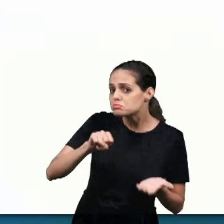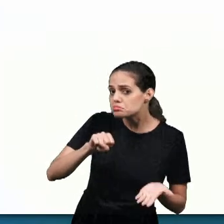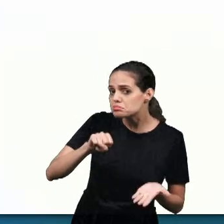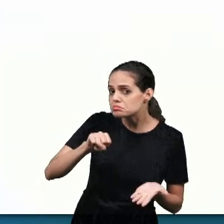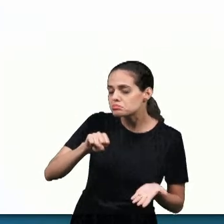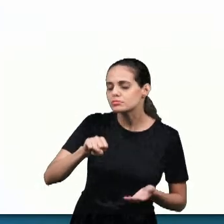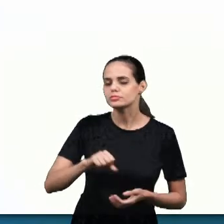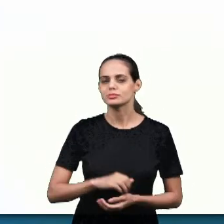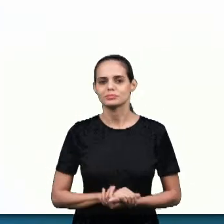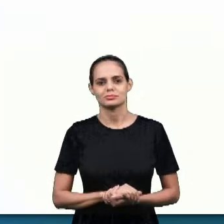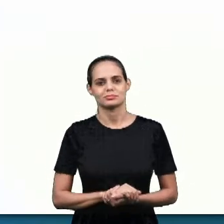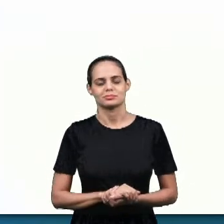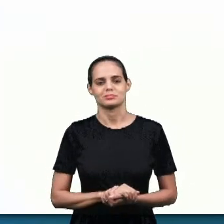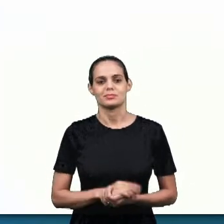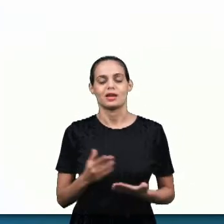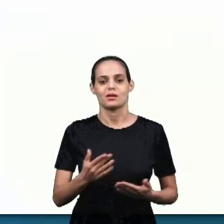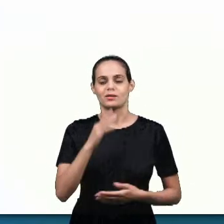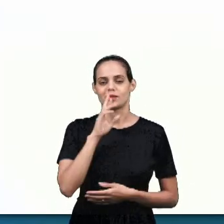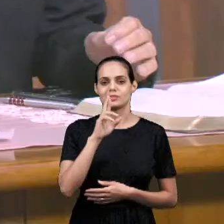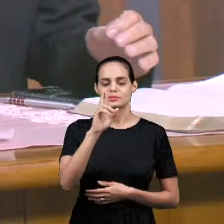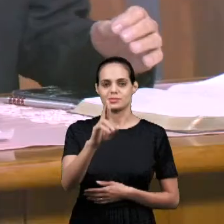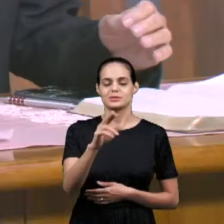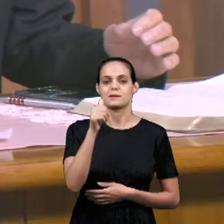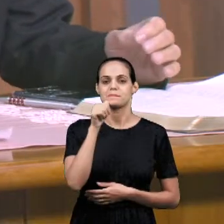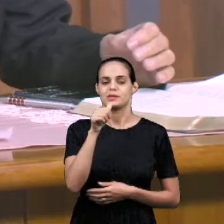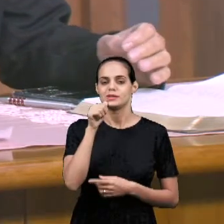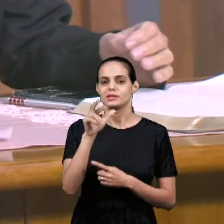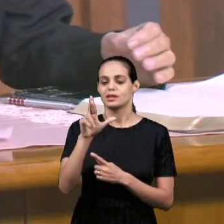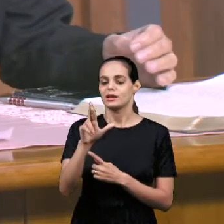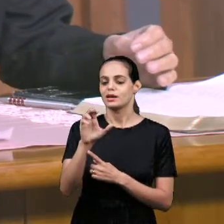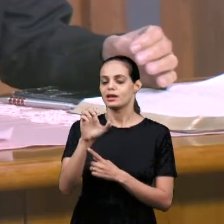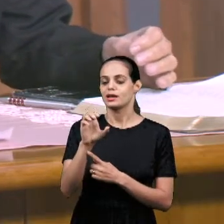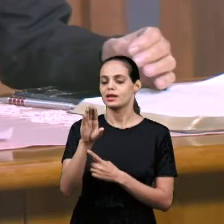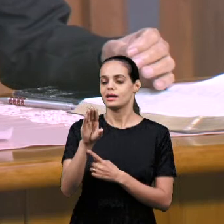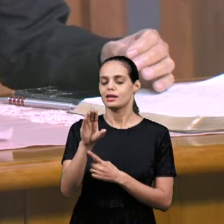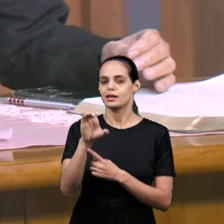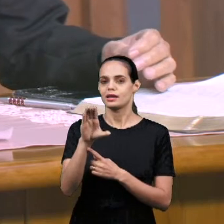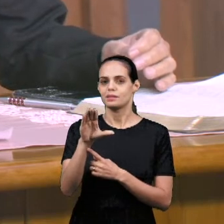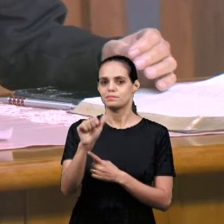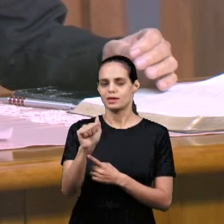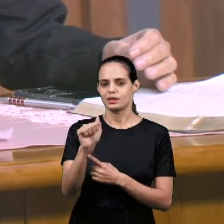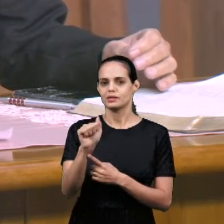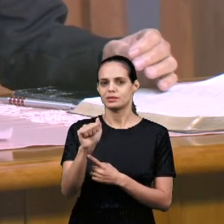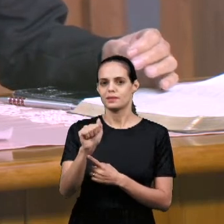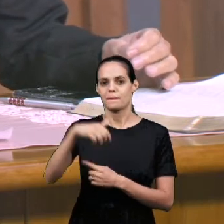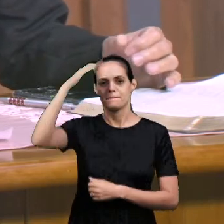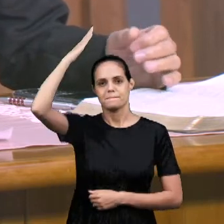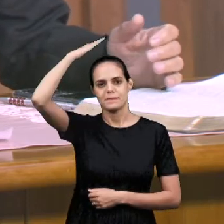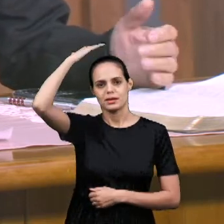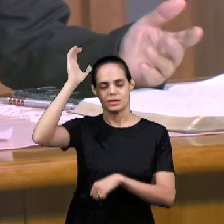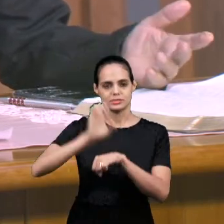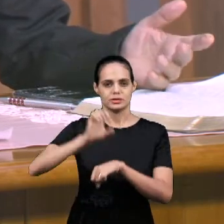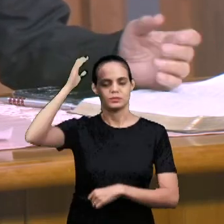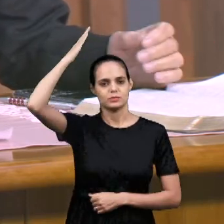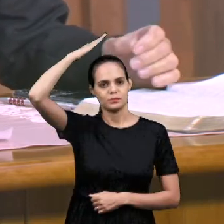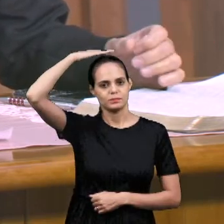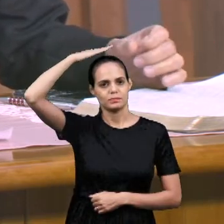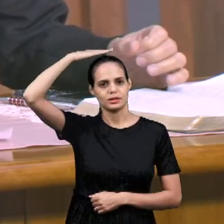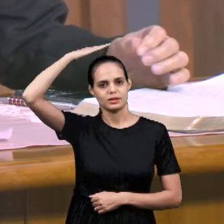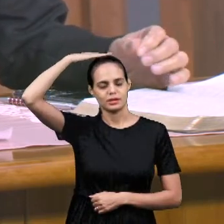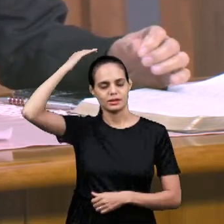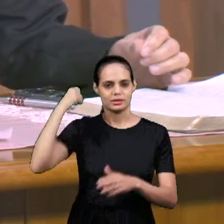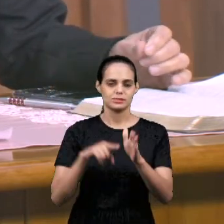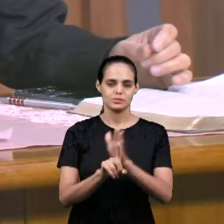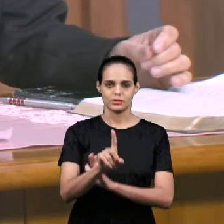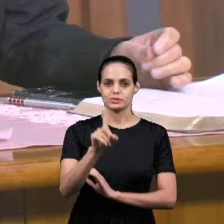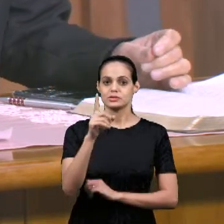respostas, primeiramente da nossa irmã Rebeca, lá de Altamira, no estado do Pará, que vai ser a pergunta número 1. E a número 2, o